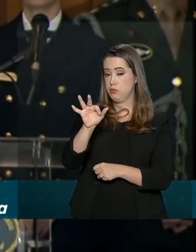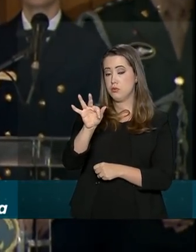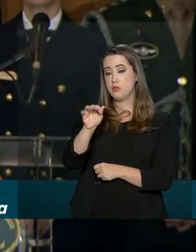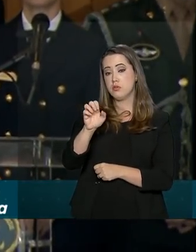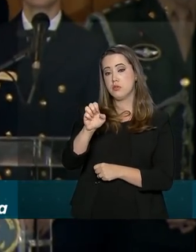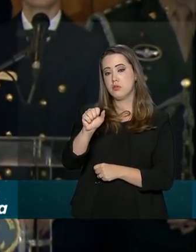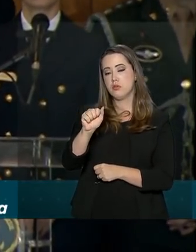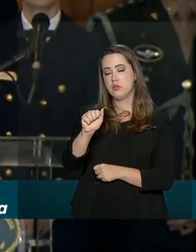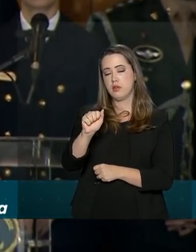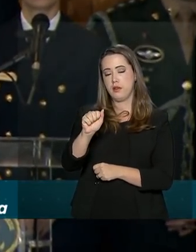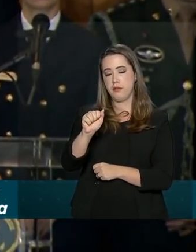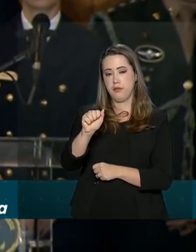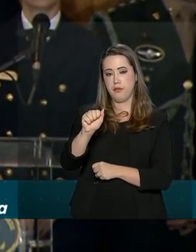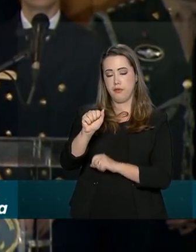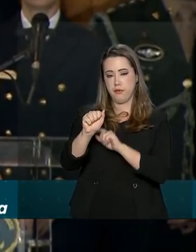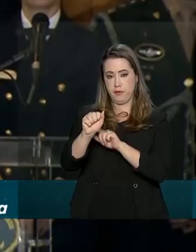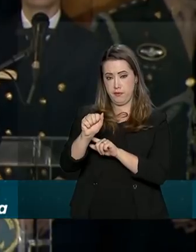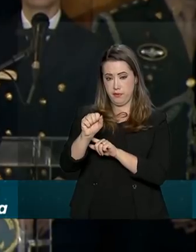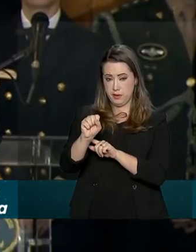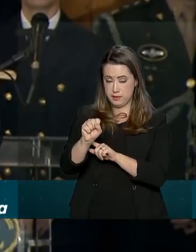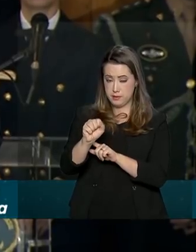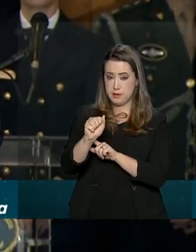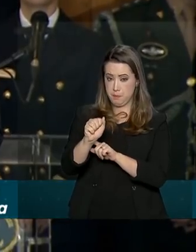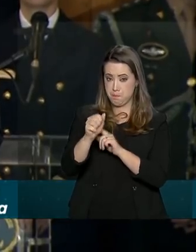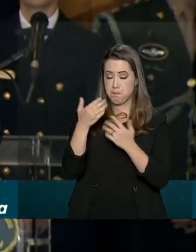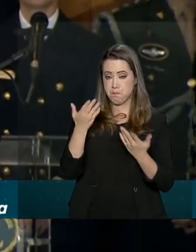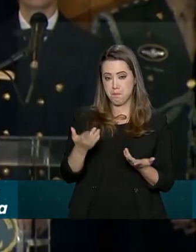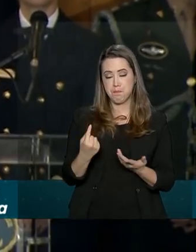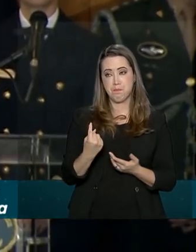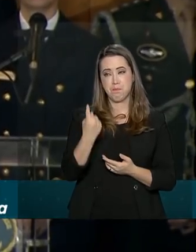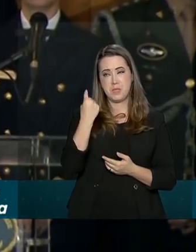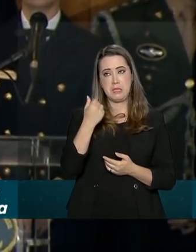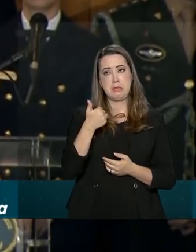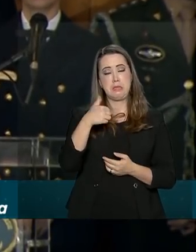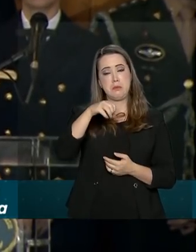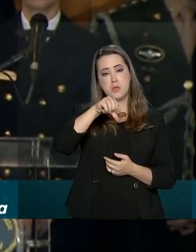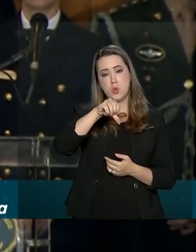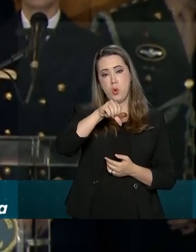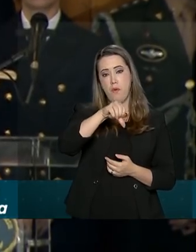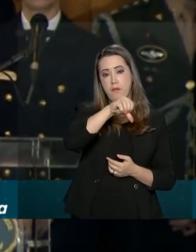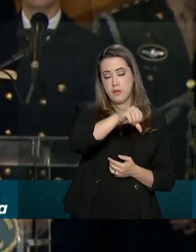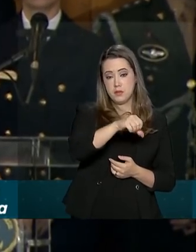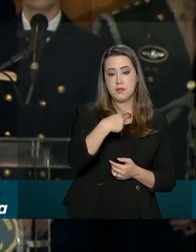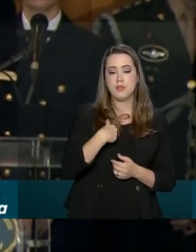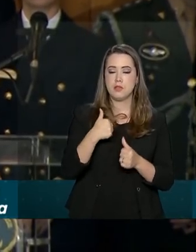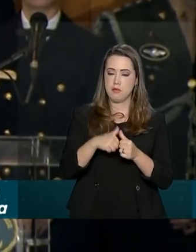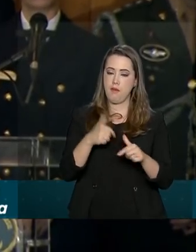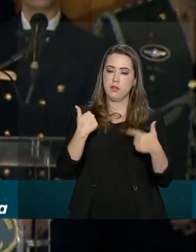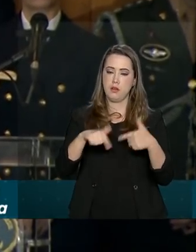1999, eu estava lá, no terceiro mandato de deputado federal.